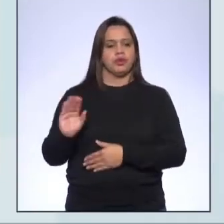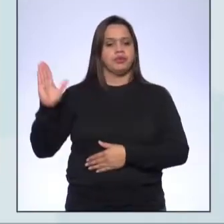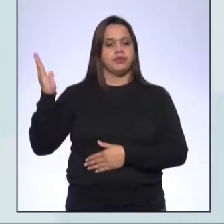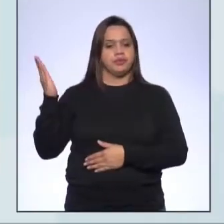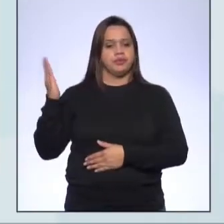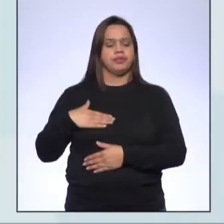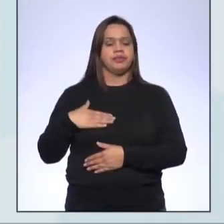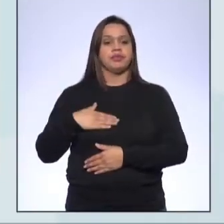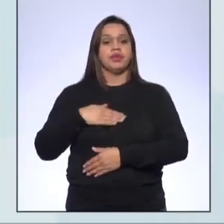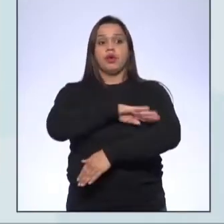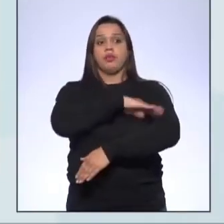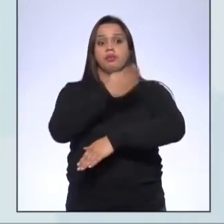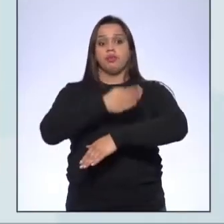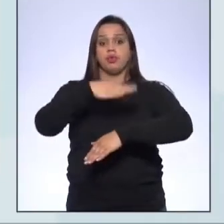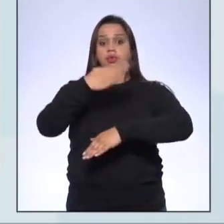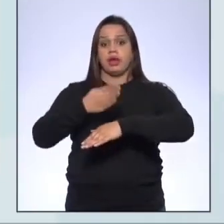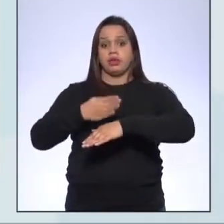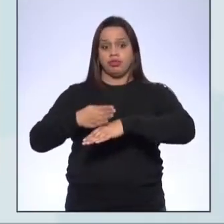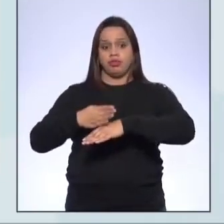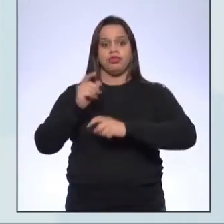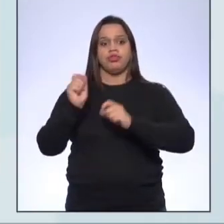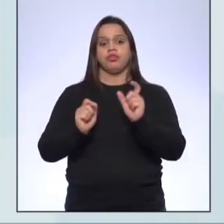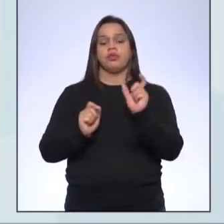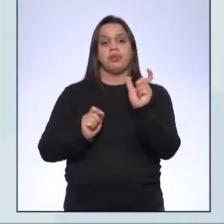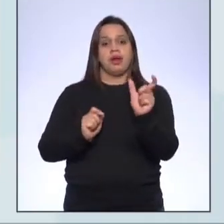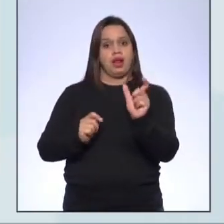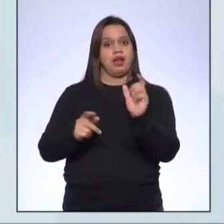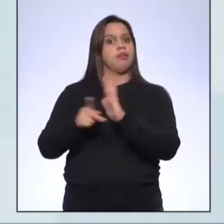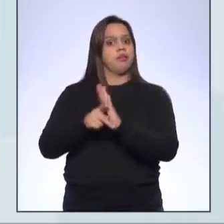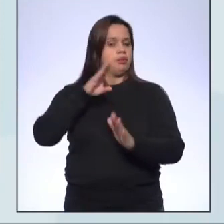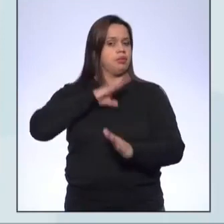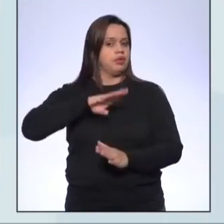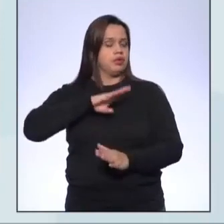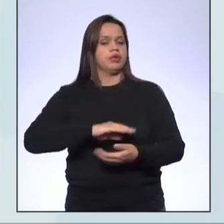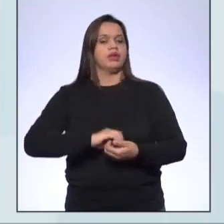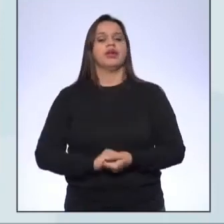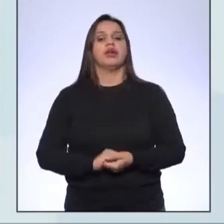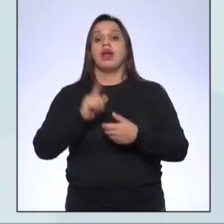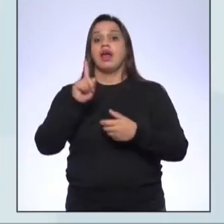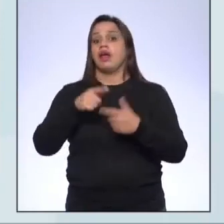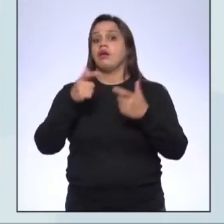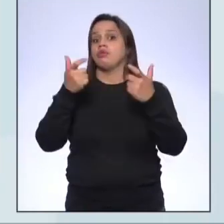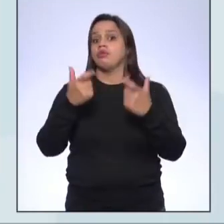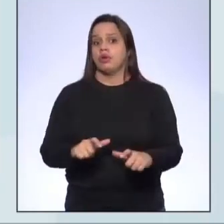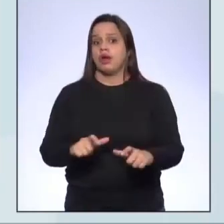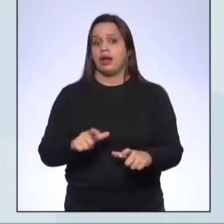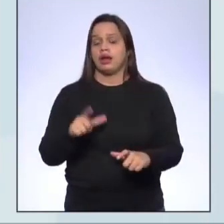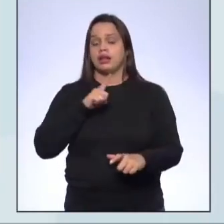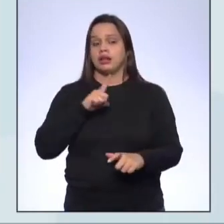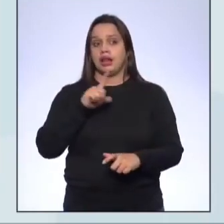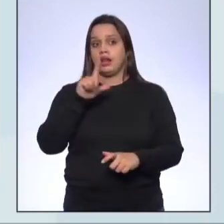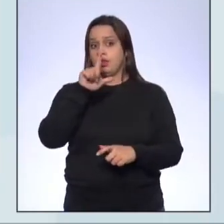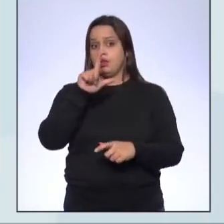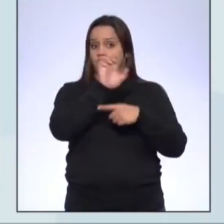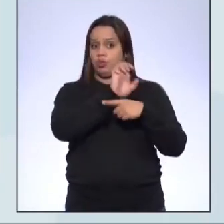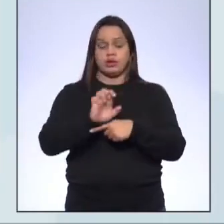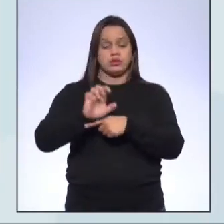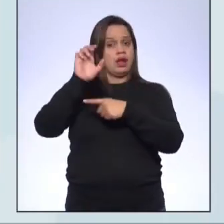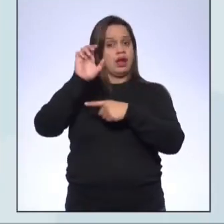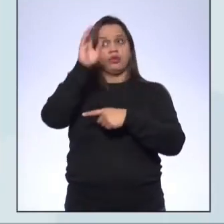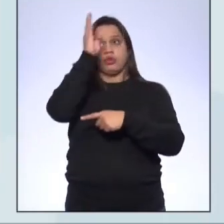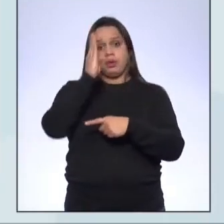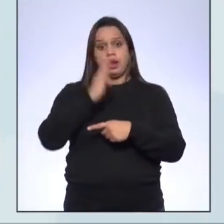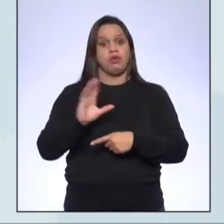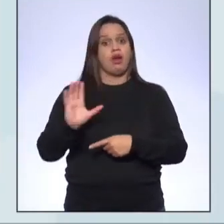Brumadinho, palavra da língua portuguesa, é um lugar de um estado nosso do Brasil que aconteceu